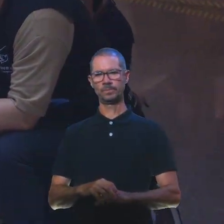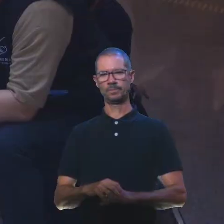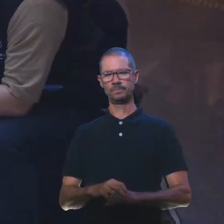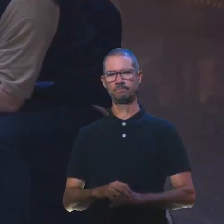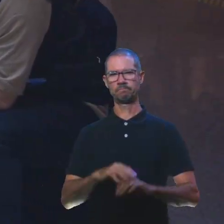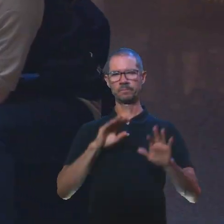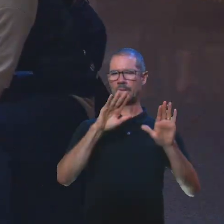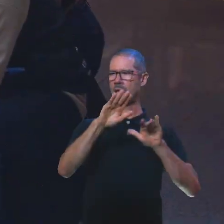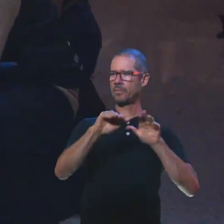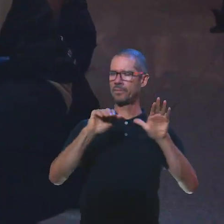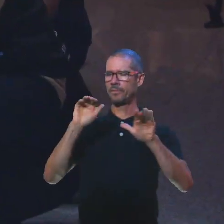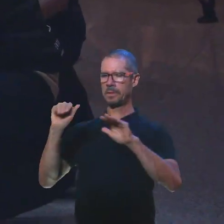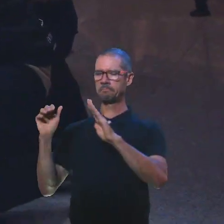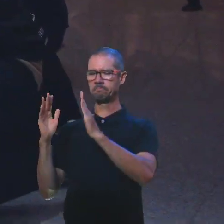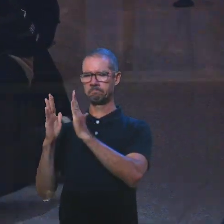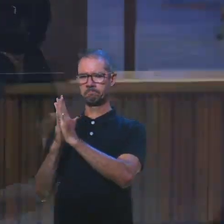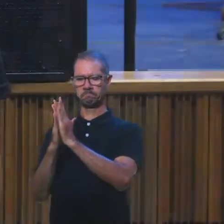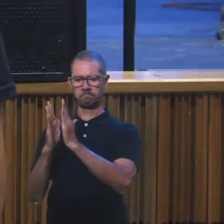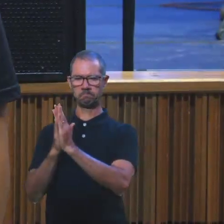Vem.